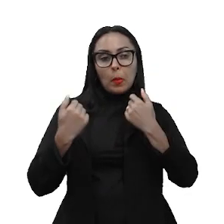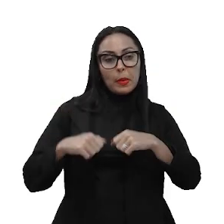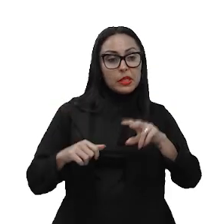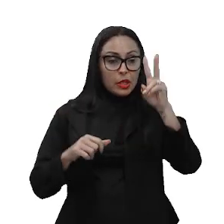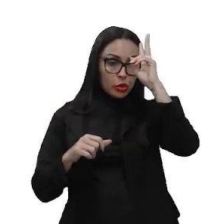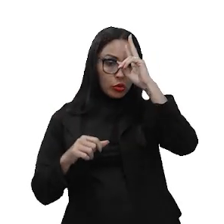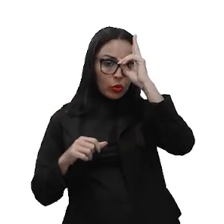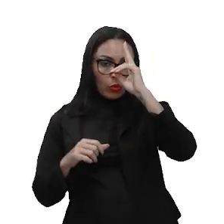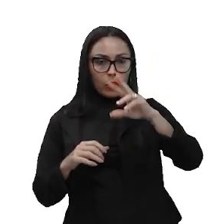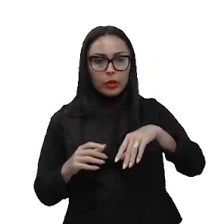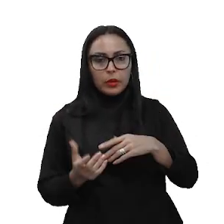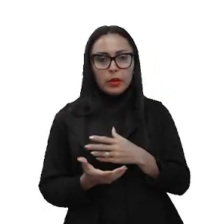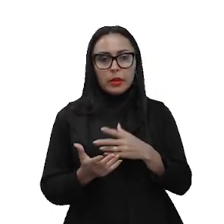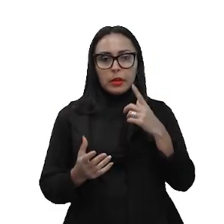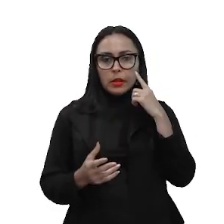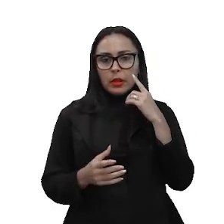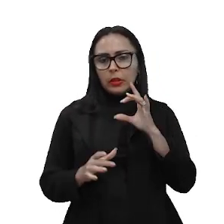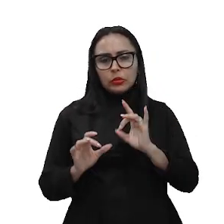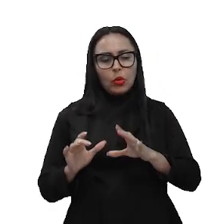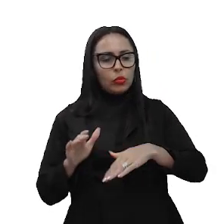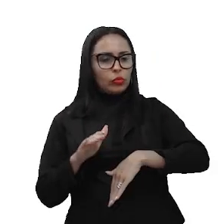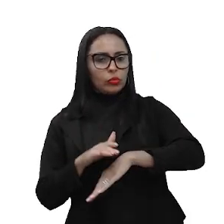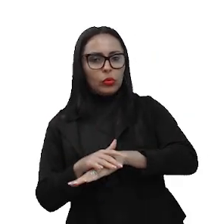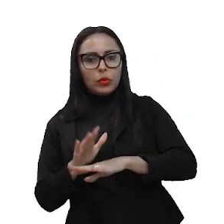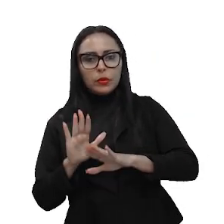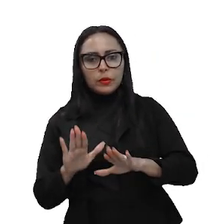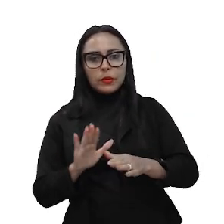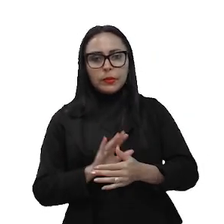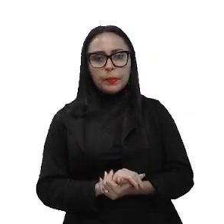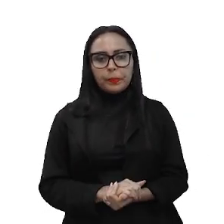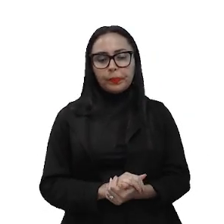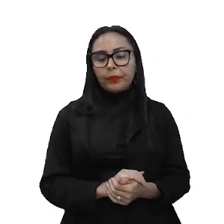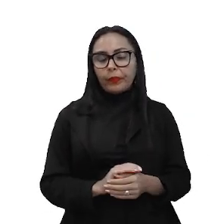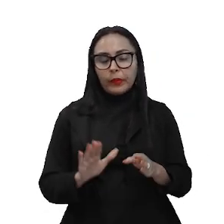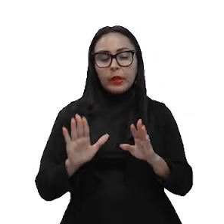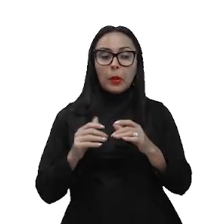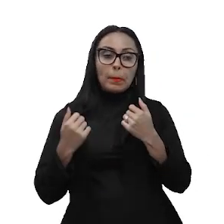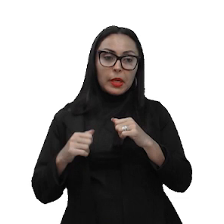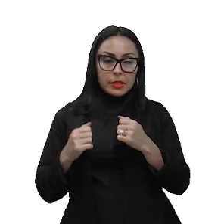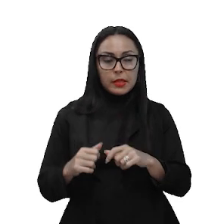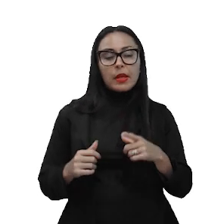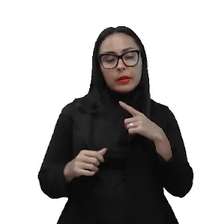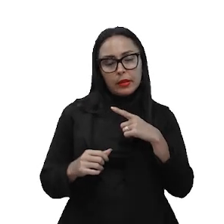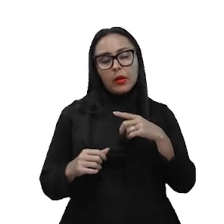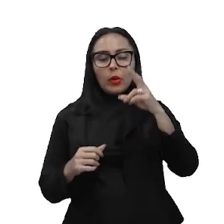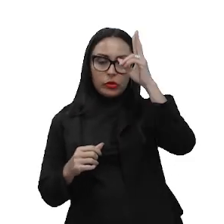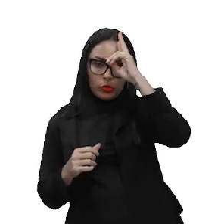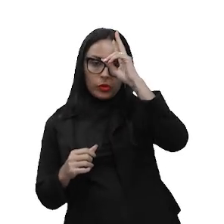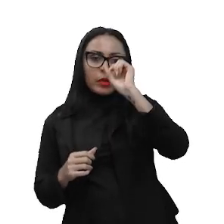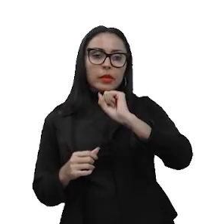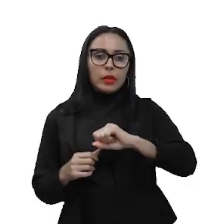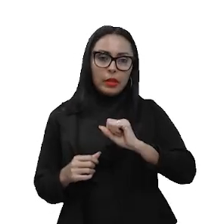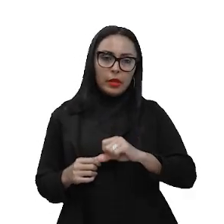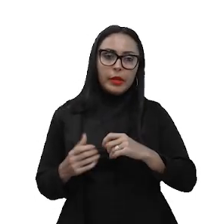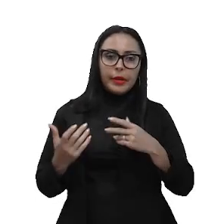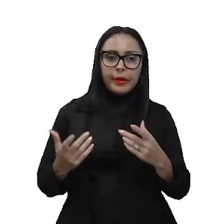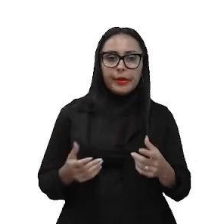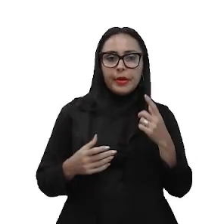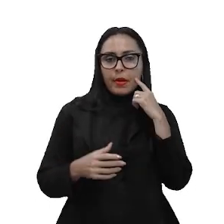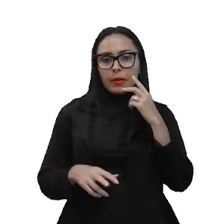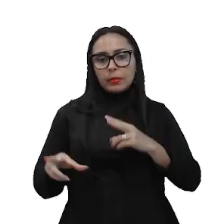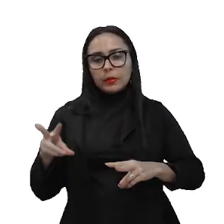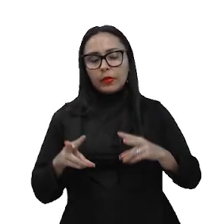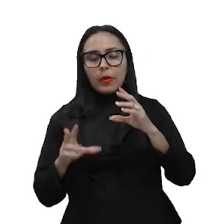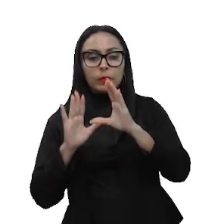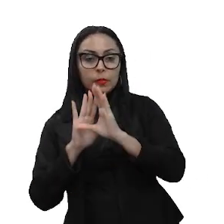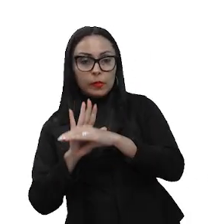história. O jogo se basta pelo jogo. Narratologia, não. O jogo tem que ter uma história, assim, de forma geral. Para haver um